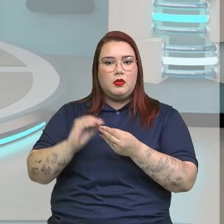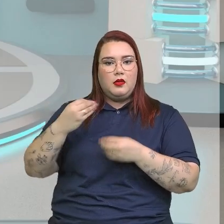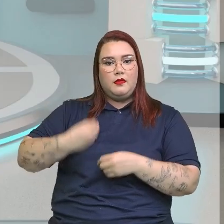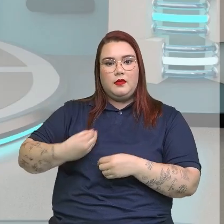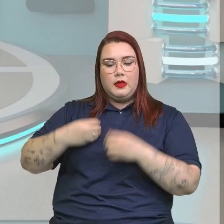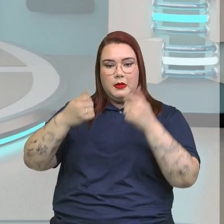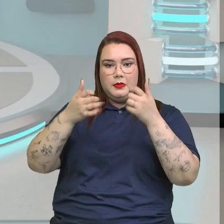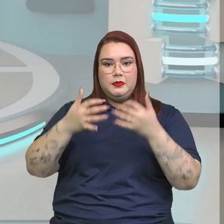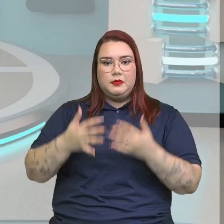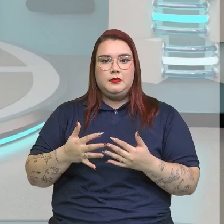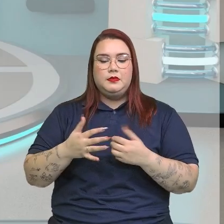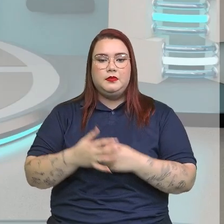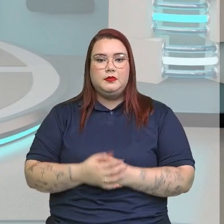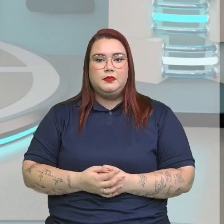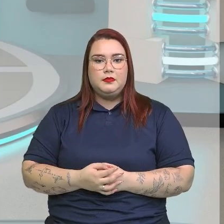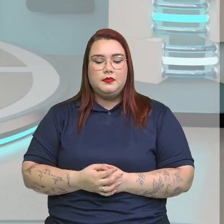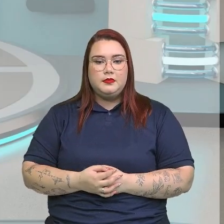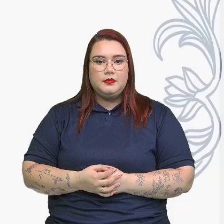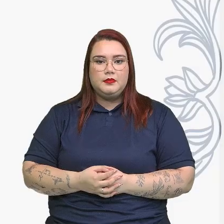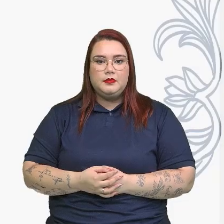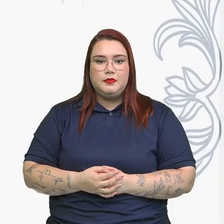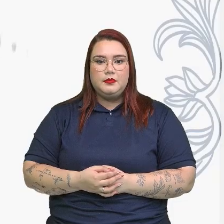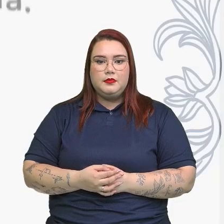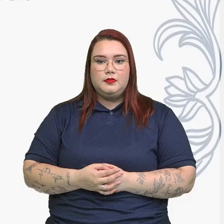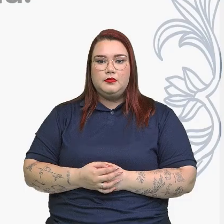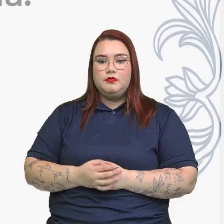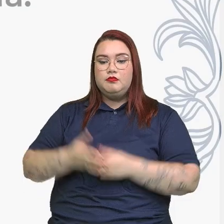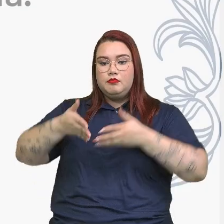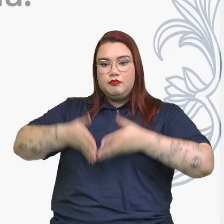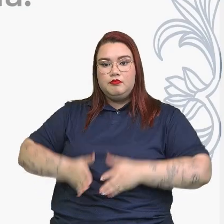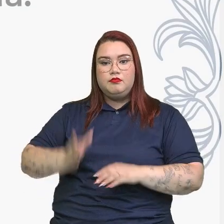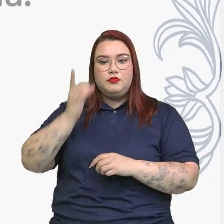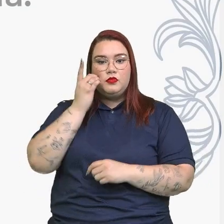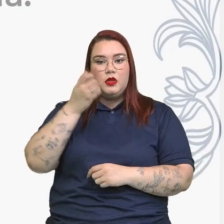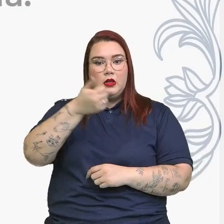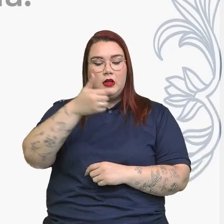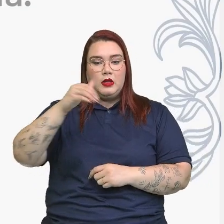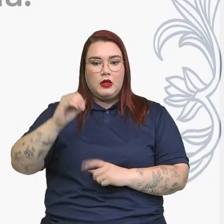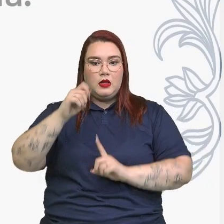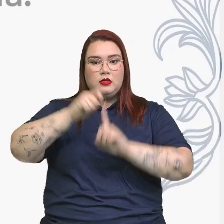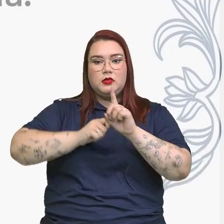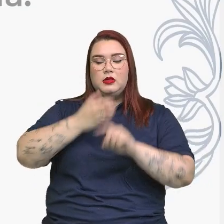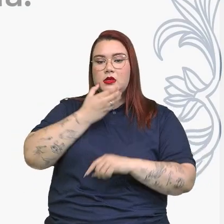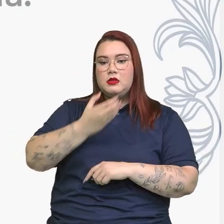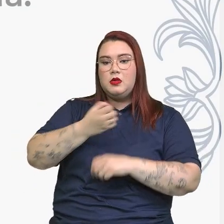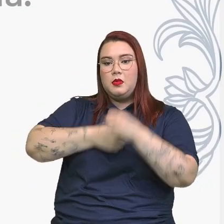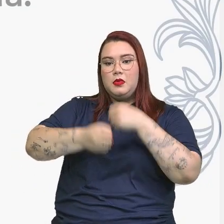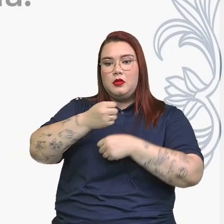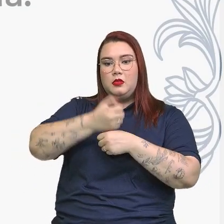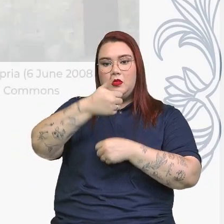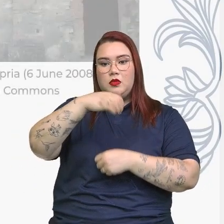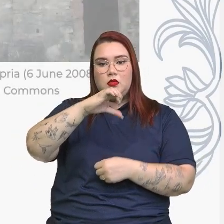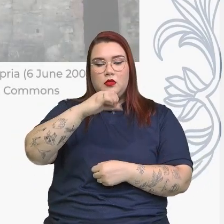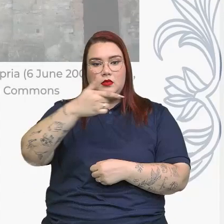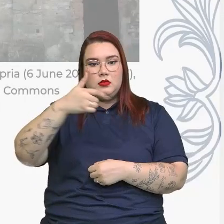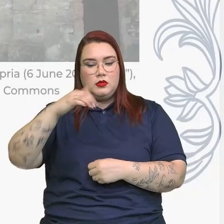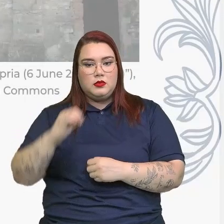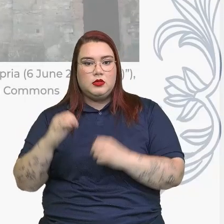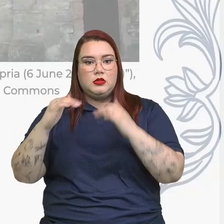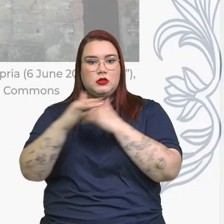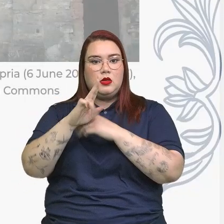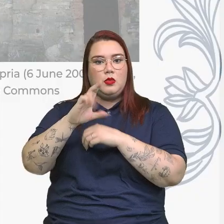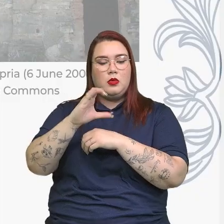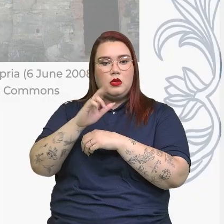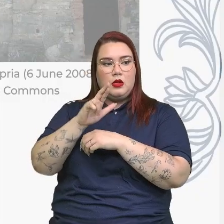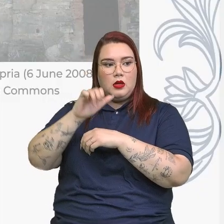Lispector? Assistam aí o nosso vídeo. Nasceu no dia 10 de dezembro de 1920 na Ucrânia. Descendente